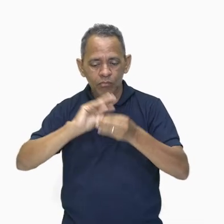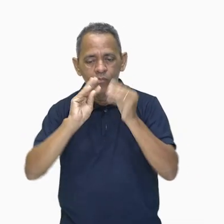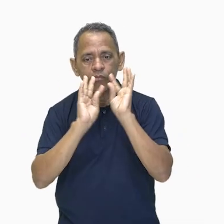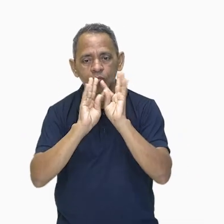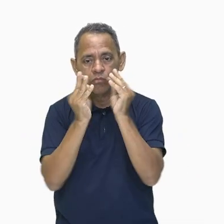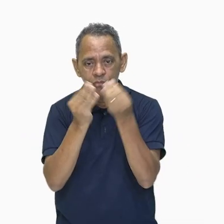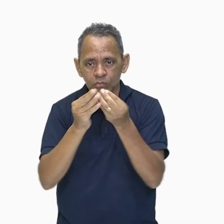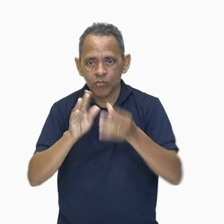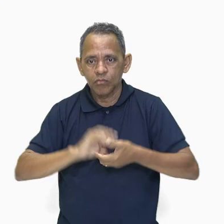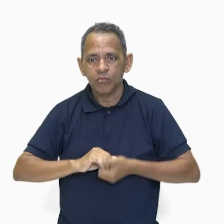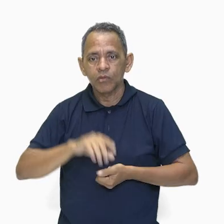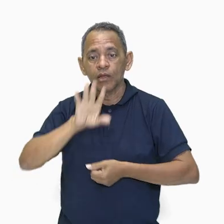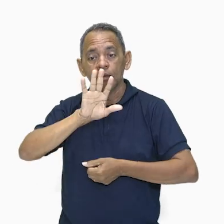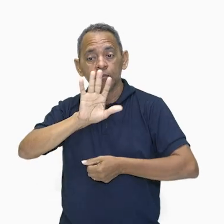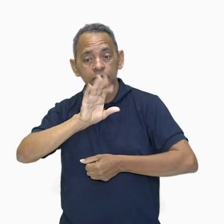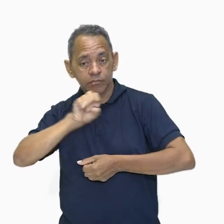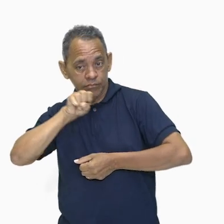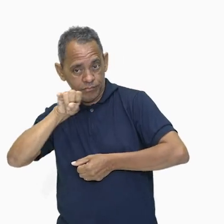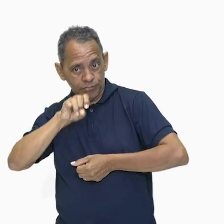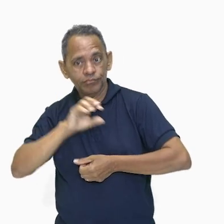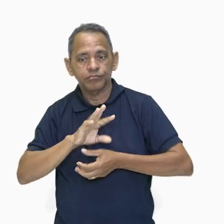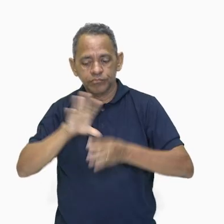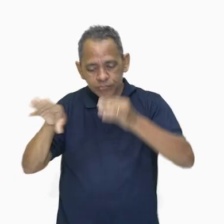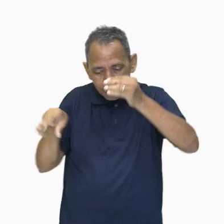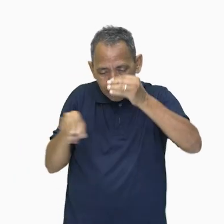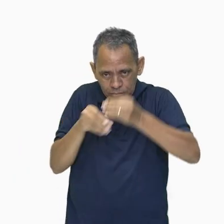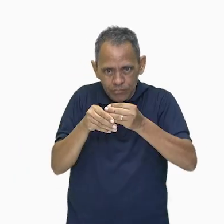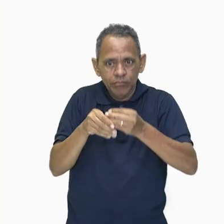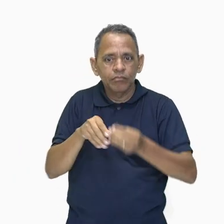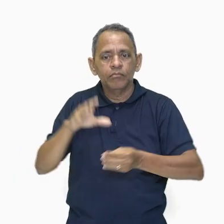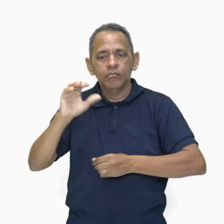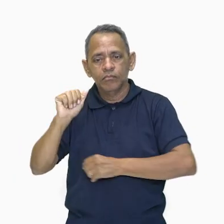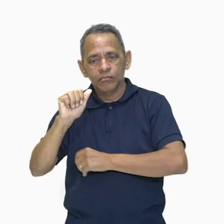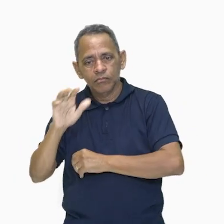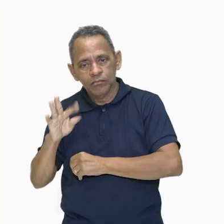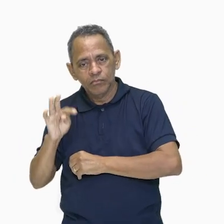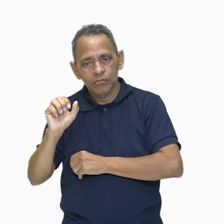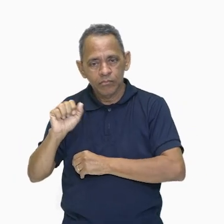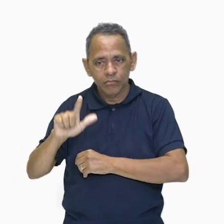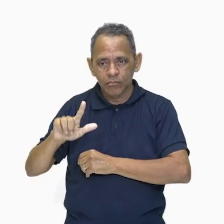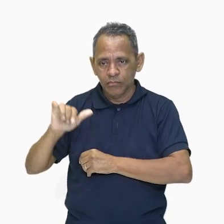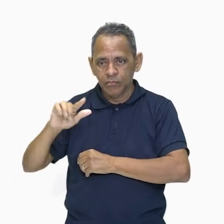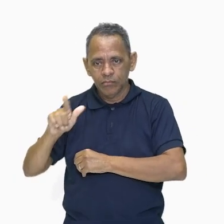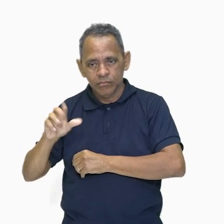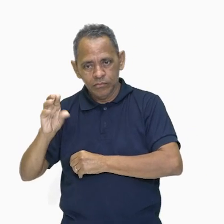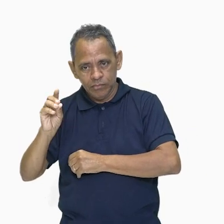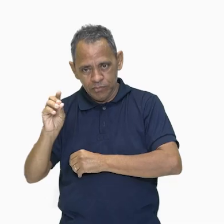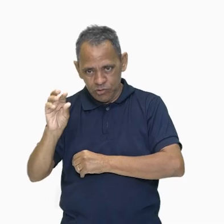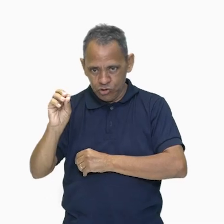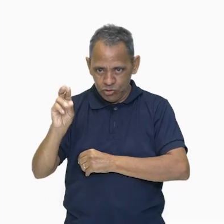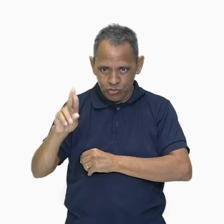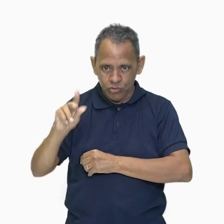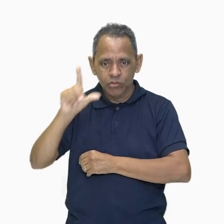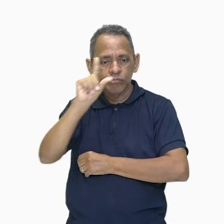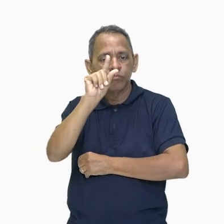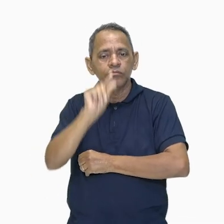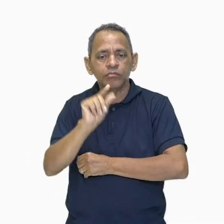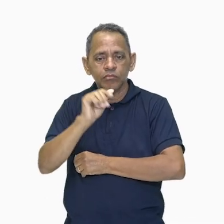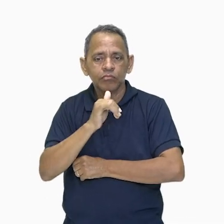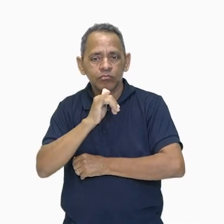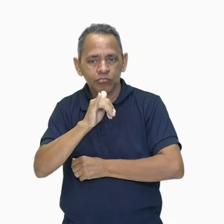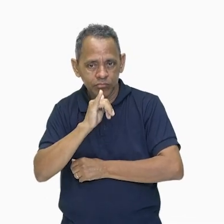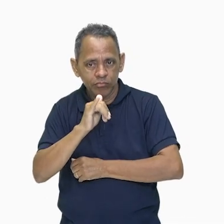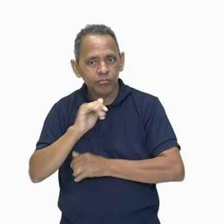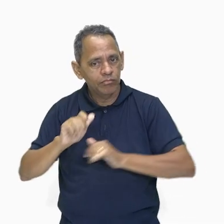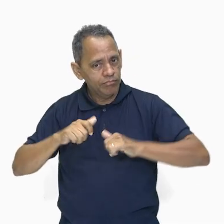um catalisador, o que eu estou fazendo? Eu estou diminuindo essa energia necessária para a reação acontecer, tá?